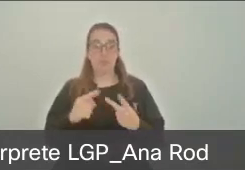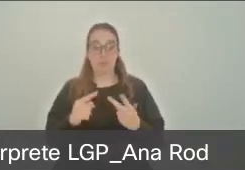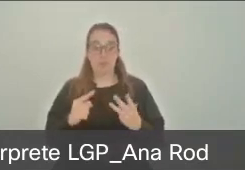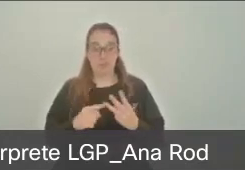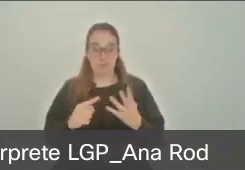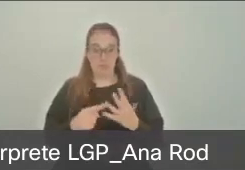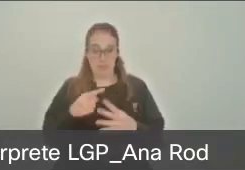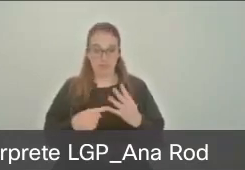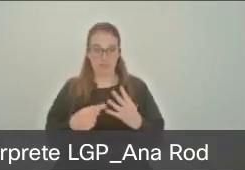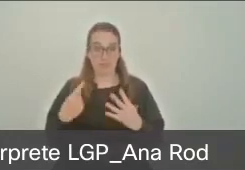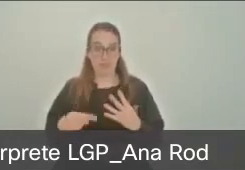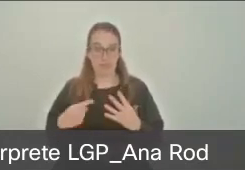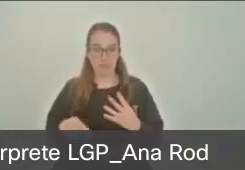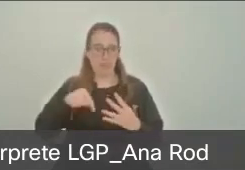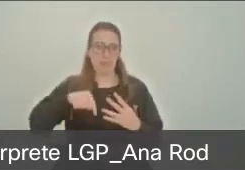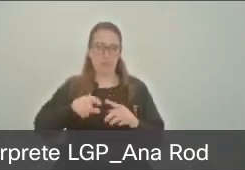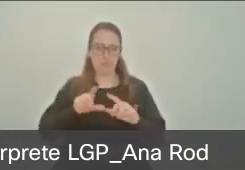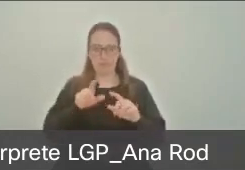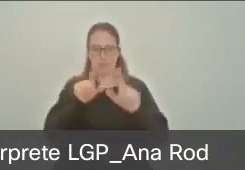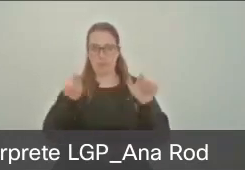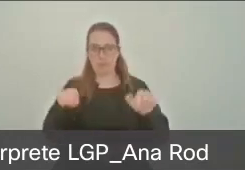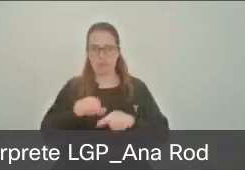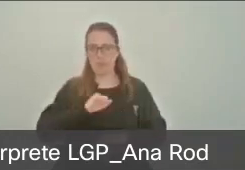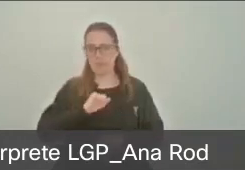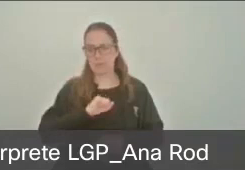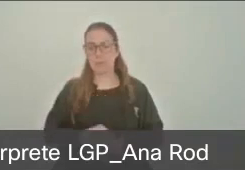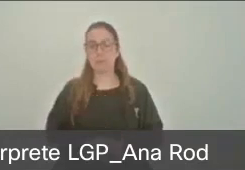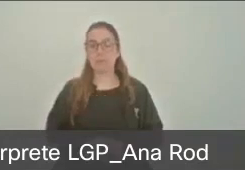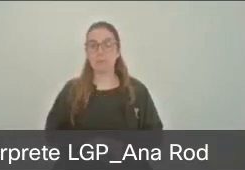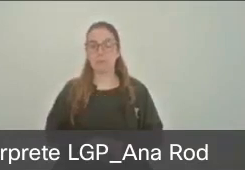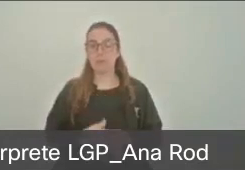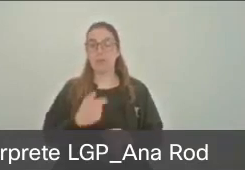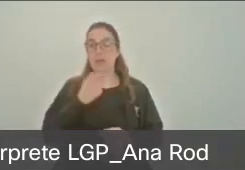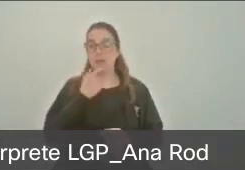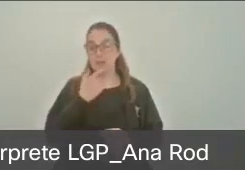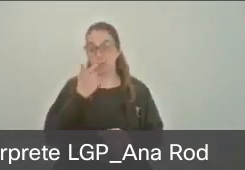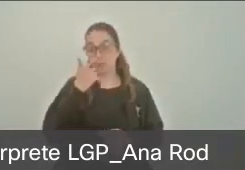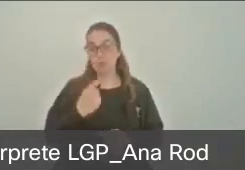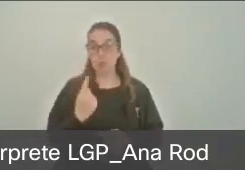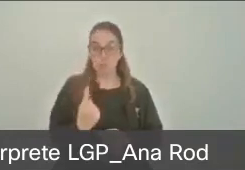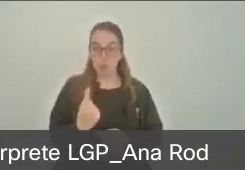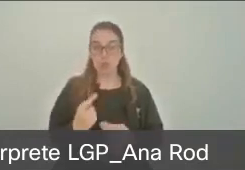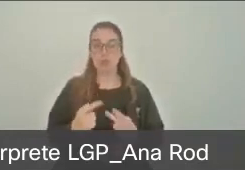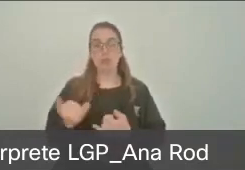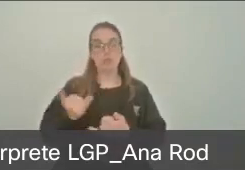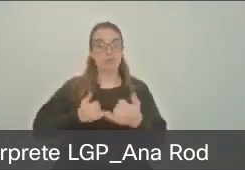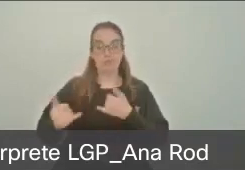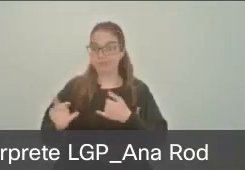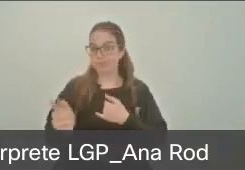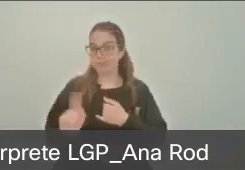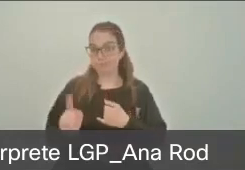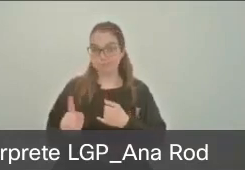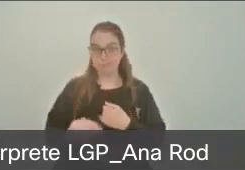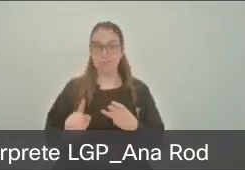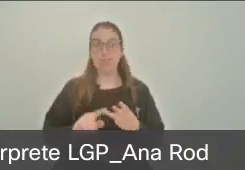parte inferior deste slide, ou seja, o tratar-se de um único acompanhante, sem possibilidade de troca, a ausência